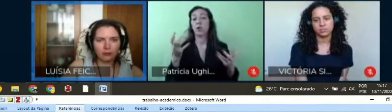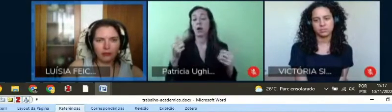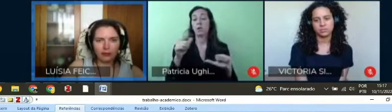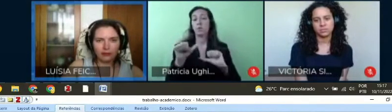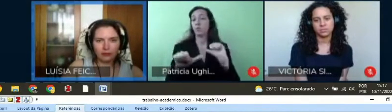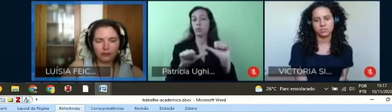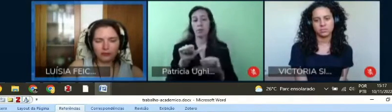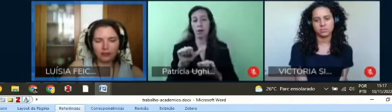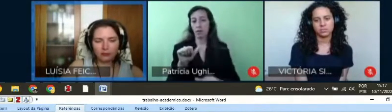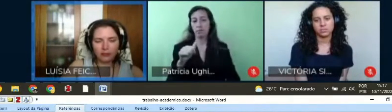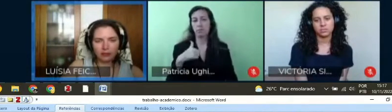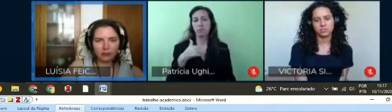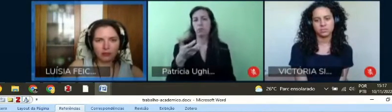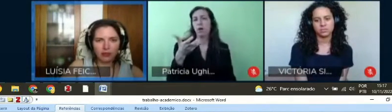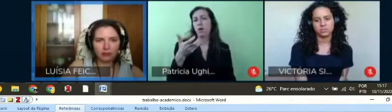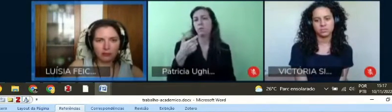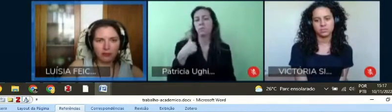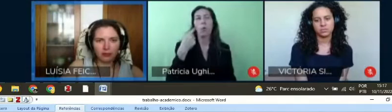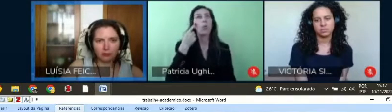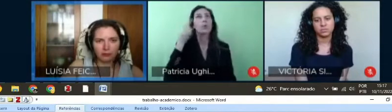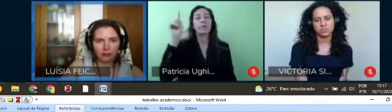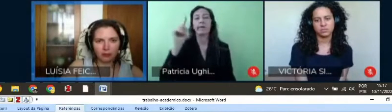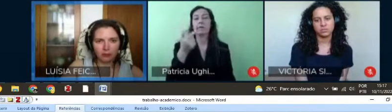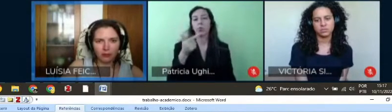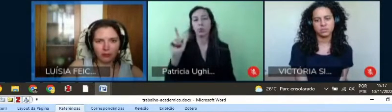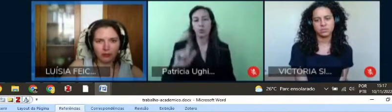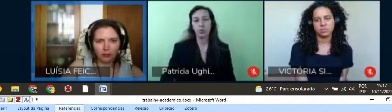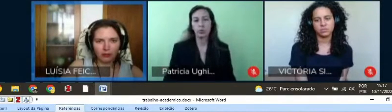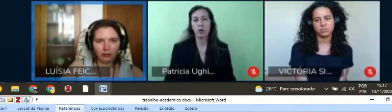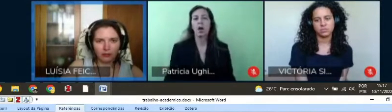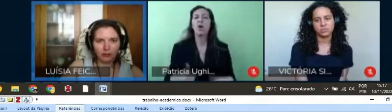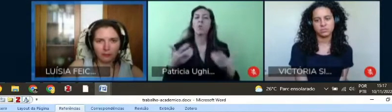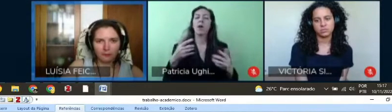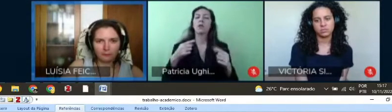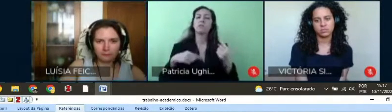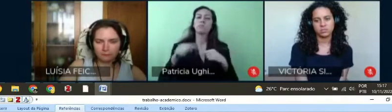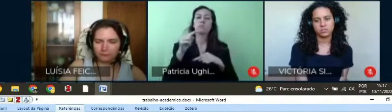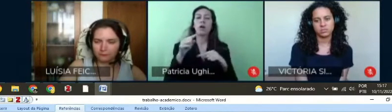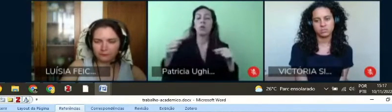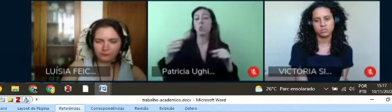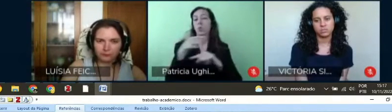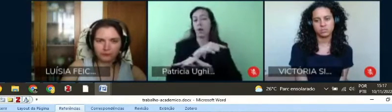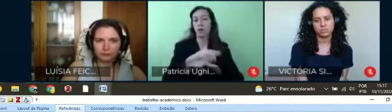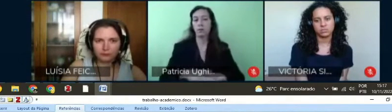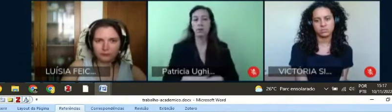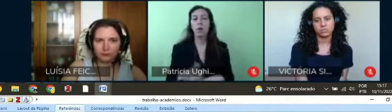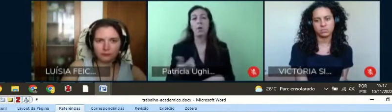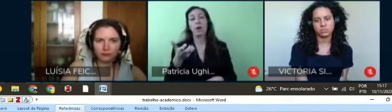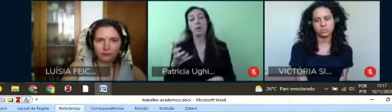eu resolvi falar das universidades particulares primeiro. Então, eu venho aqui